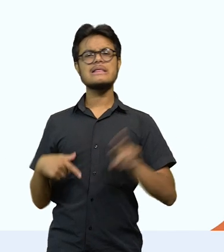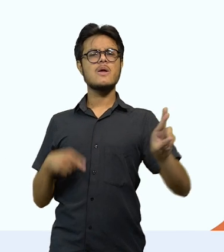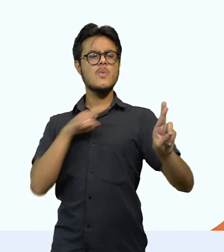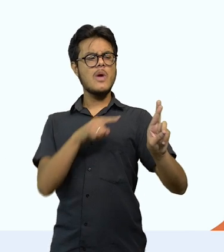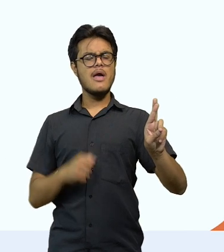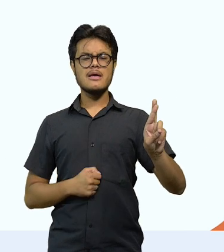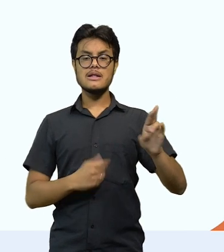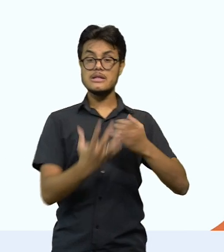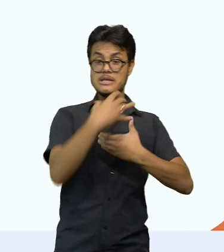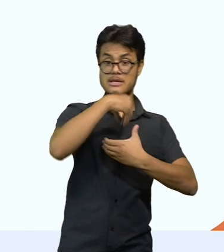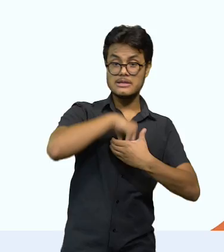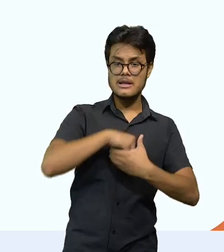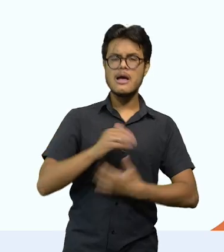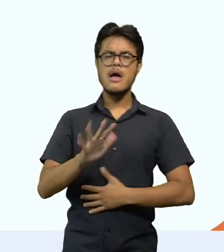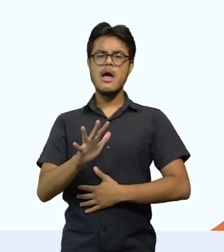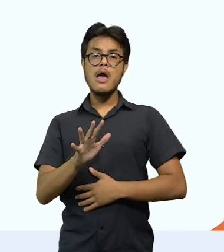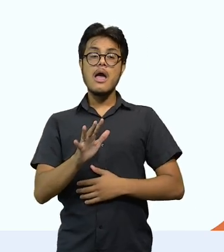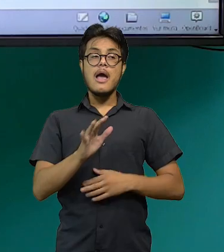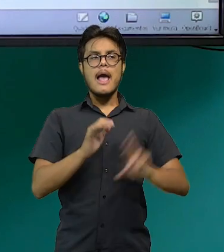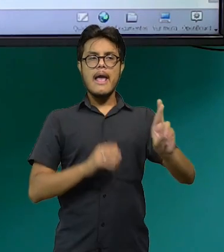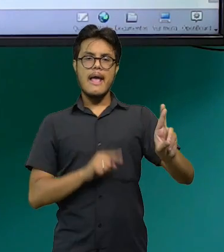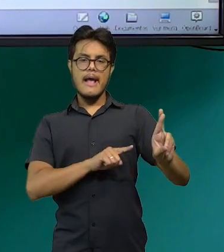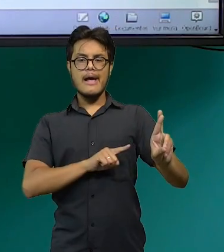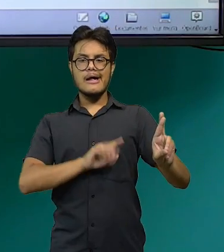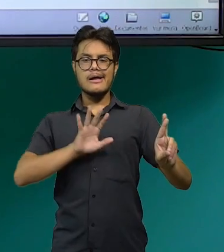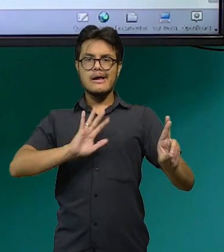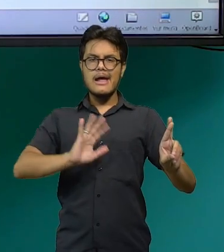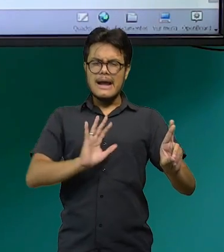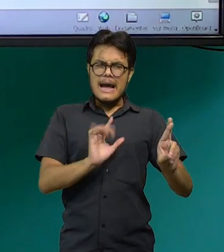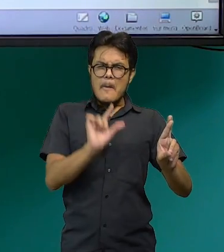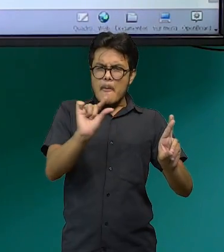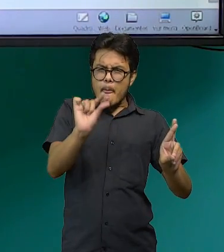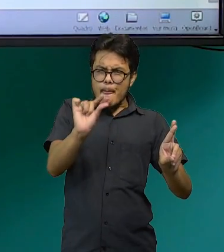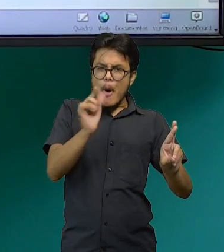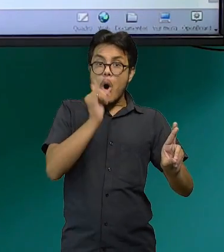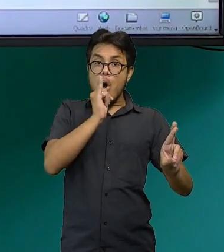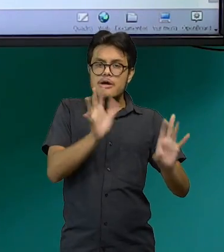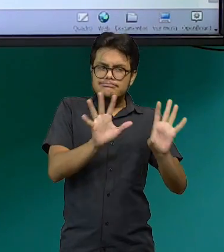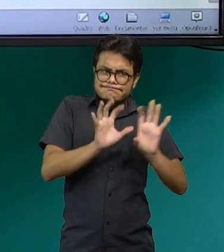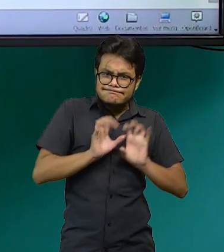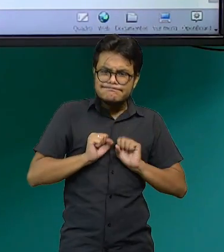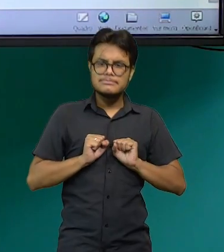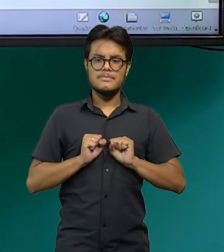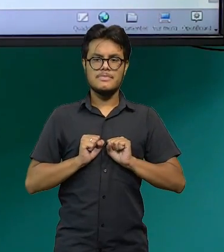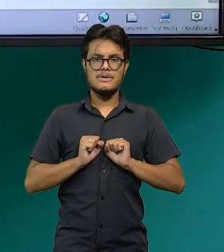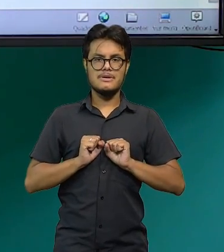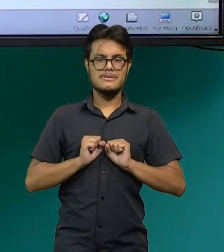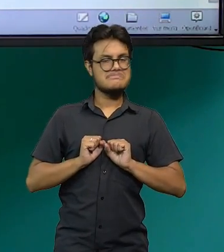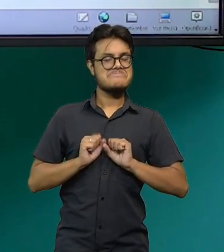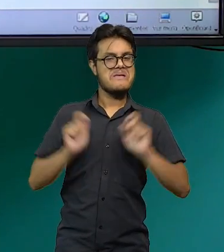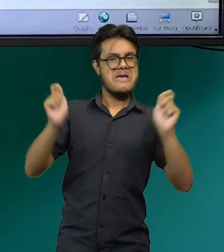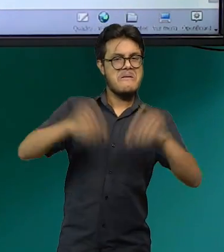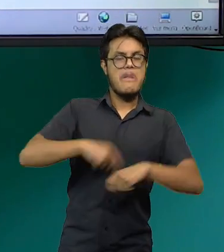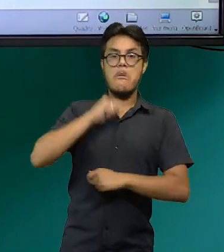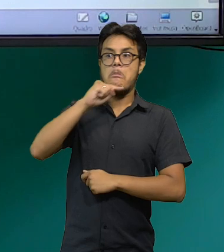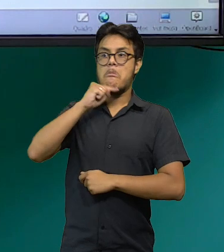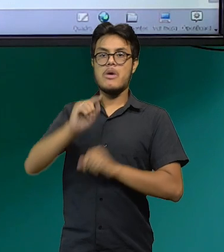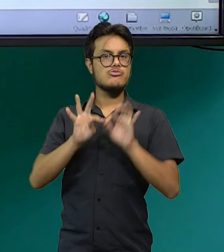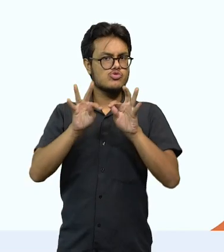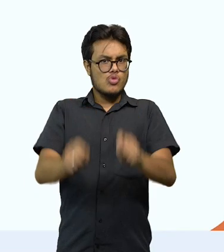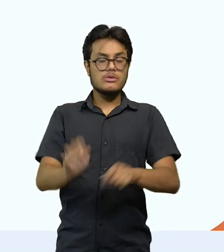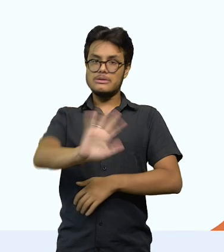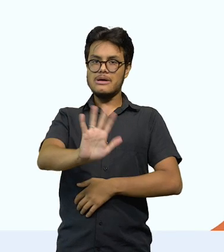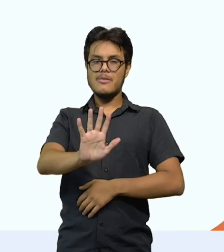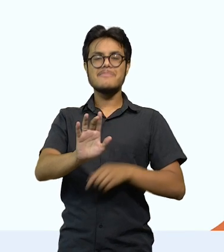interna, ela consome parte dessa energia total que ela está produzindo. Então, eu não consigo utilizar toda a energia que o gerador